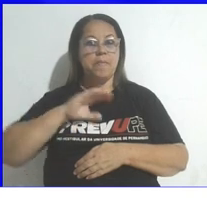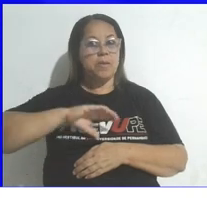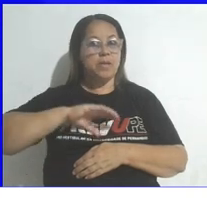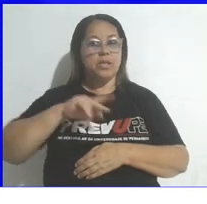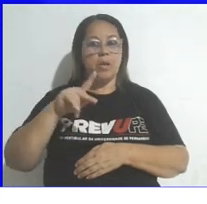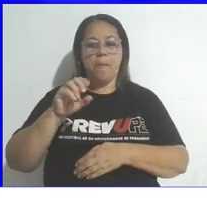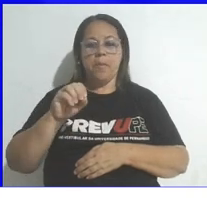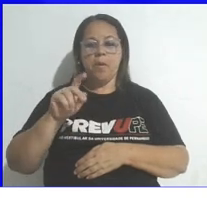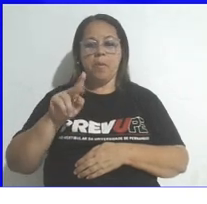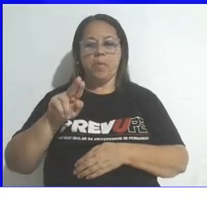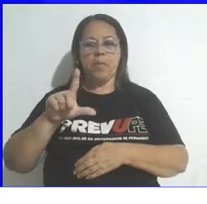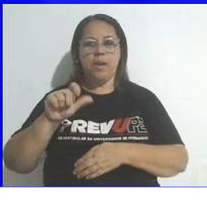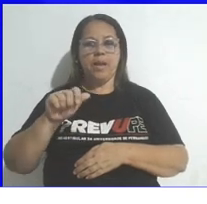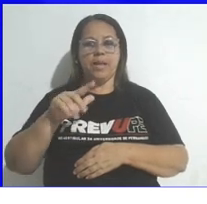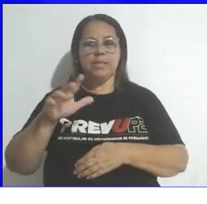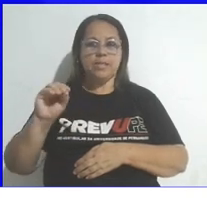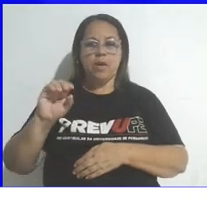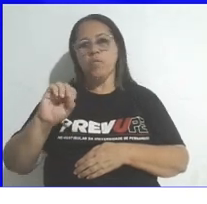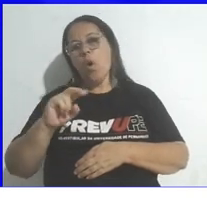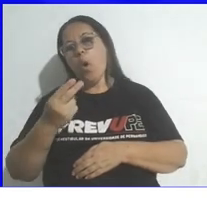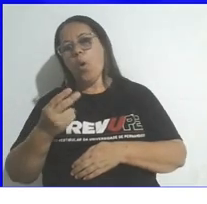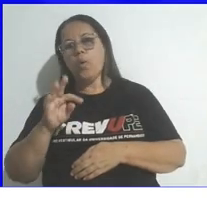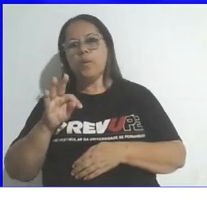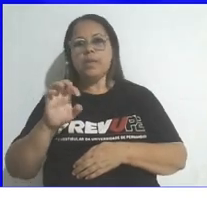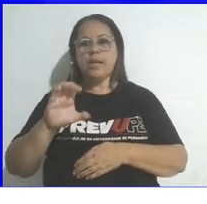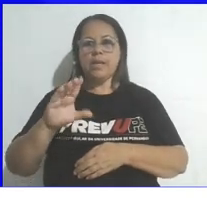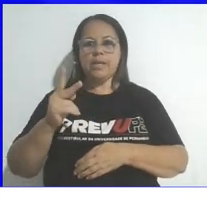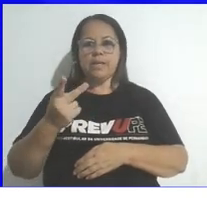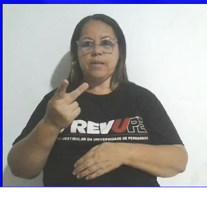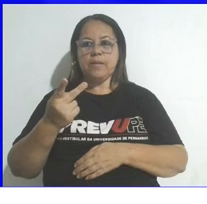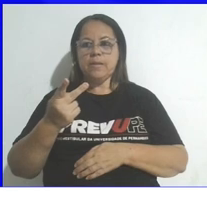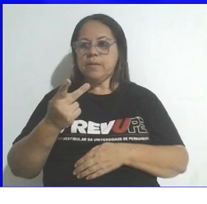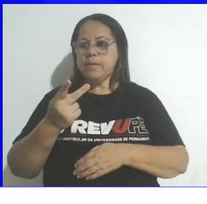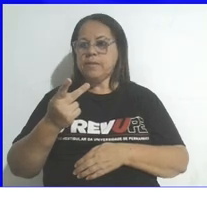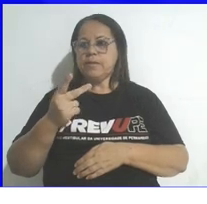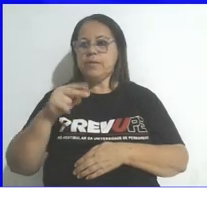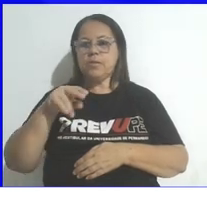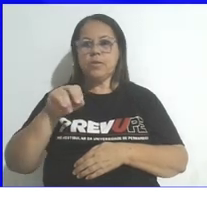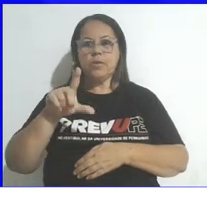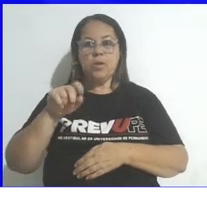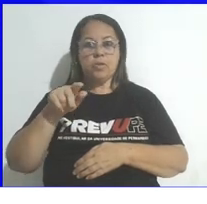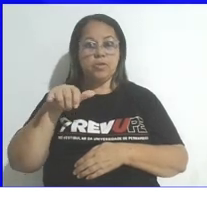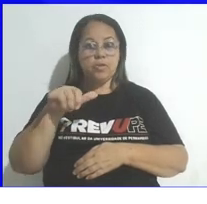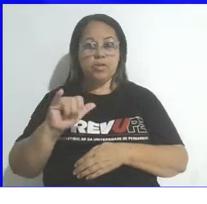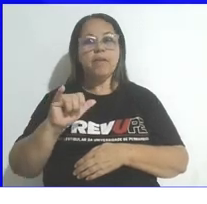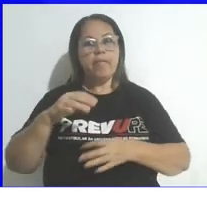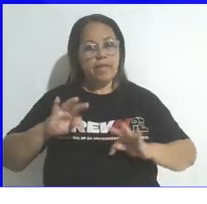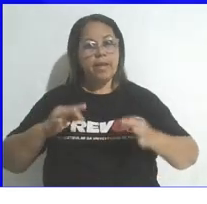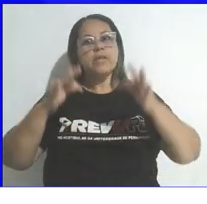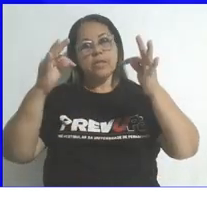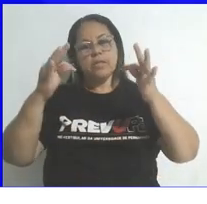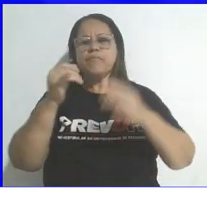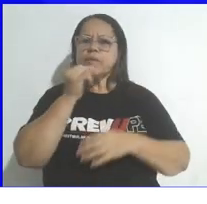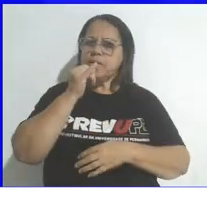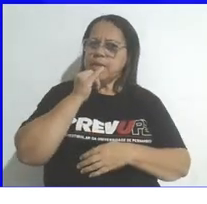tecnology que lembra a palavra tecnologia todas essas são exemplos de palavras cognatas então elas ajudam